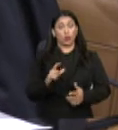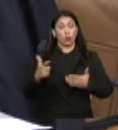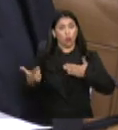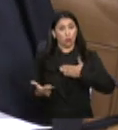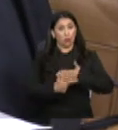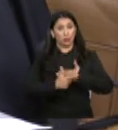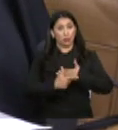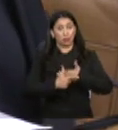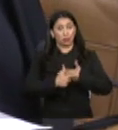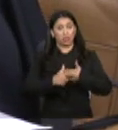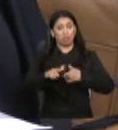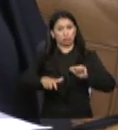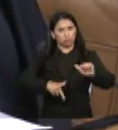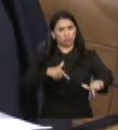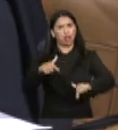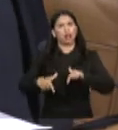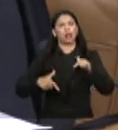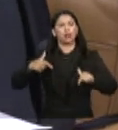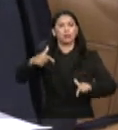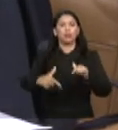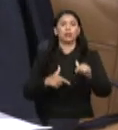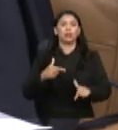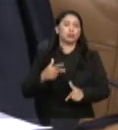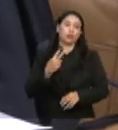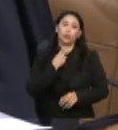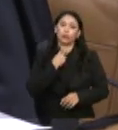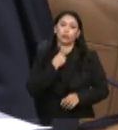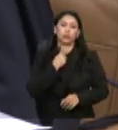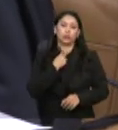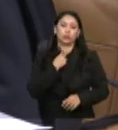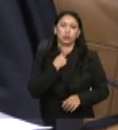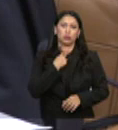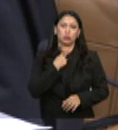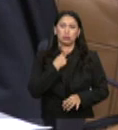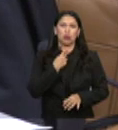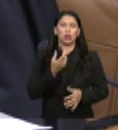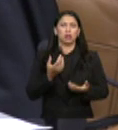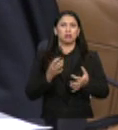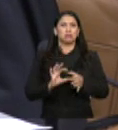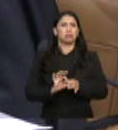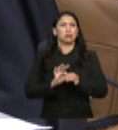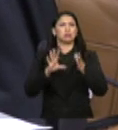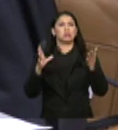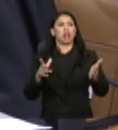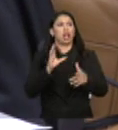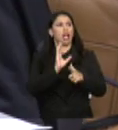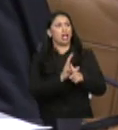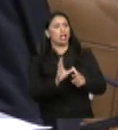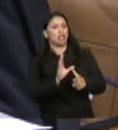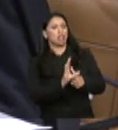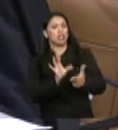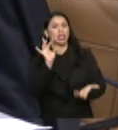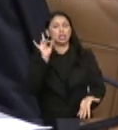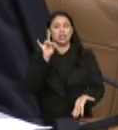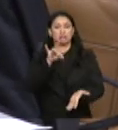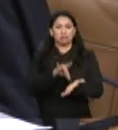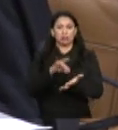obras e Labor pois não se pode deixar ao Largo a crise de legitimidade